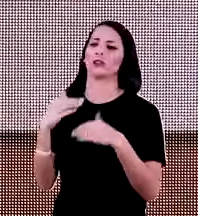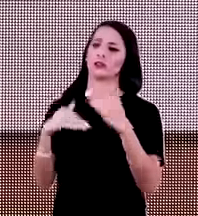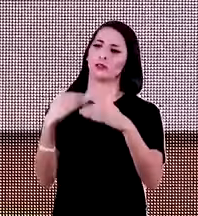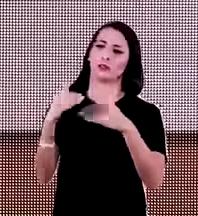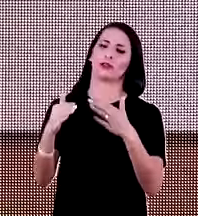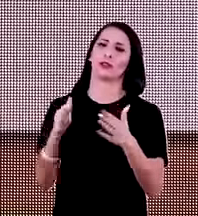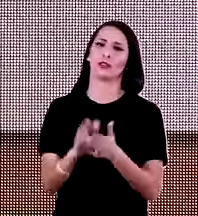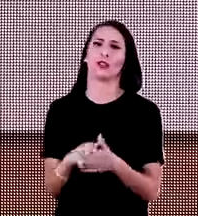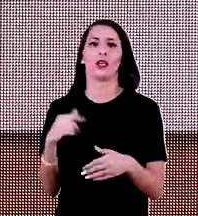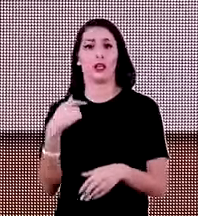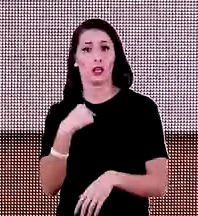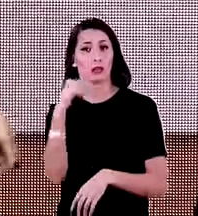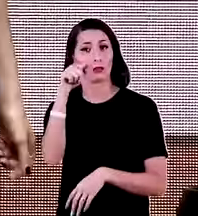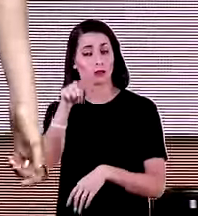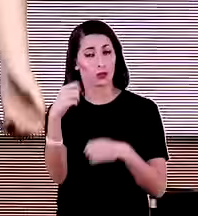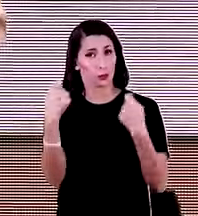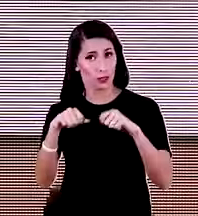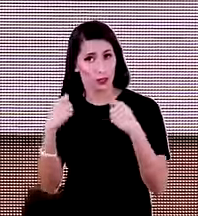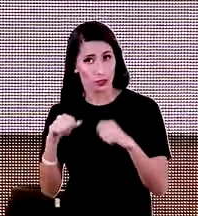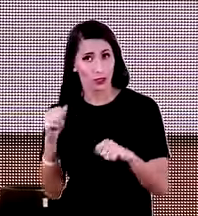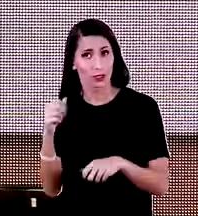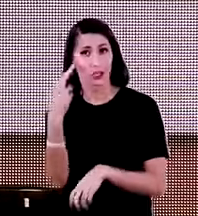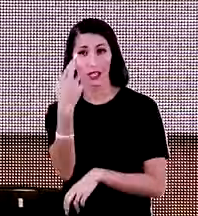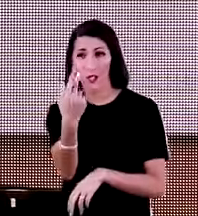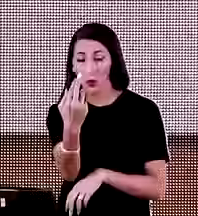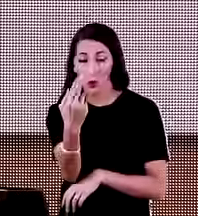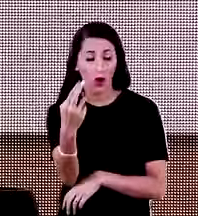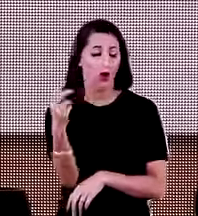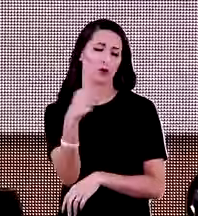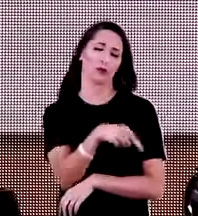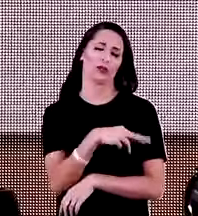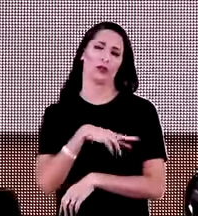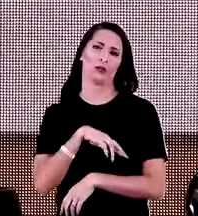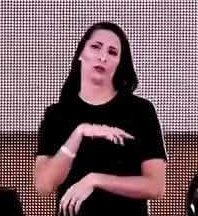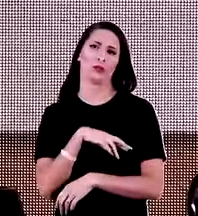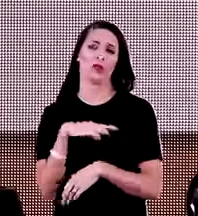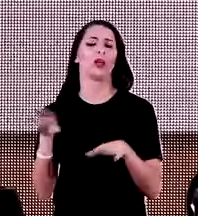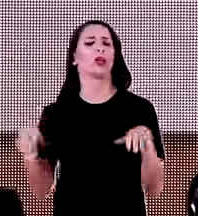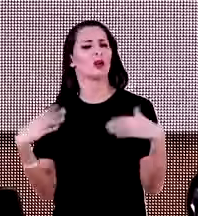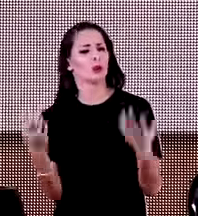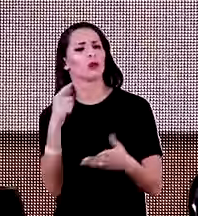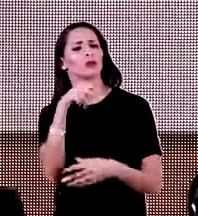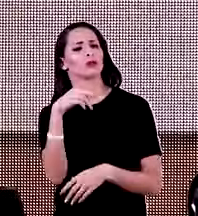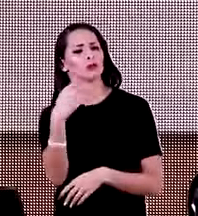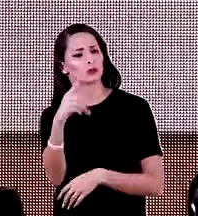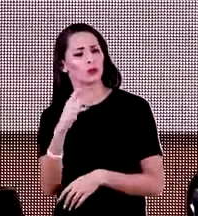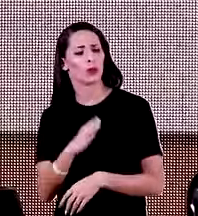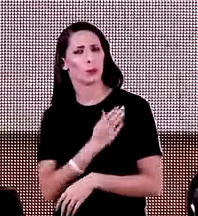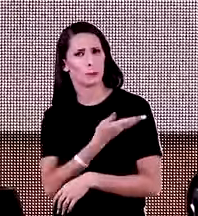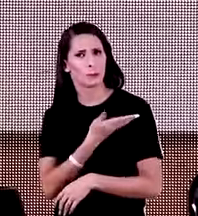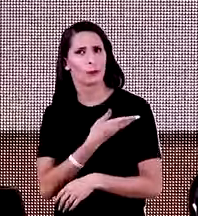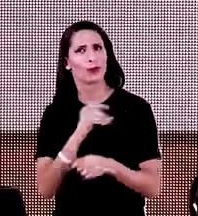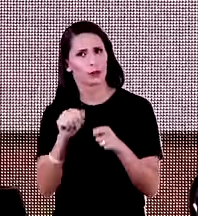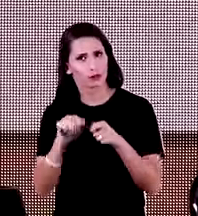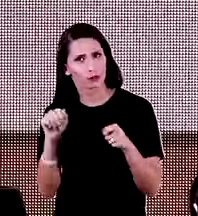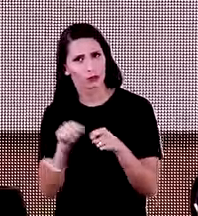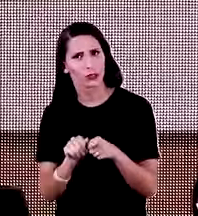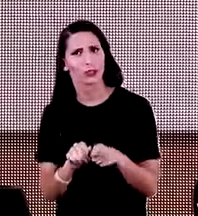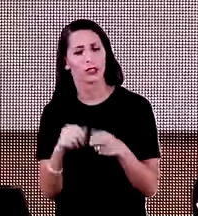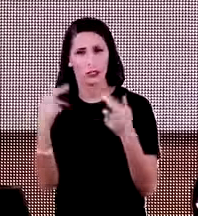essa amiga. E deixa eu te dizer, quando uma amiga fizer isso, rapaz, não fica com raiva dela não, é por amor, não é? Quando aquela amiga